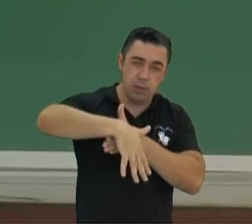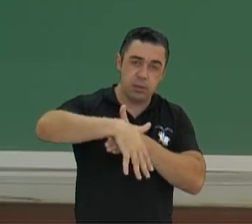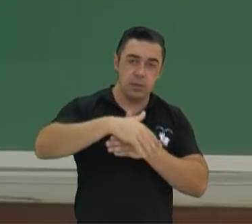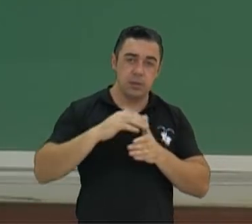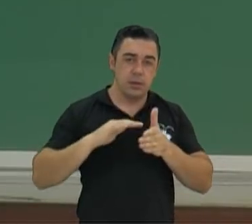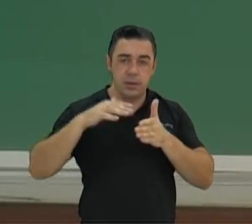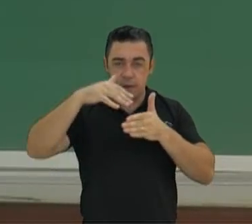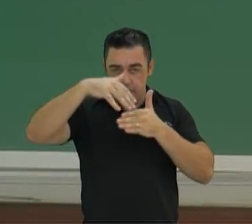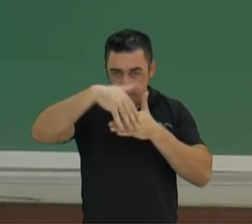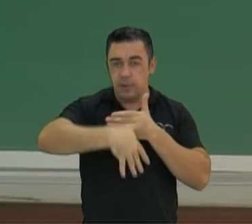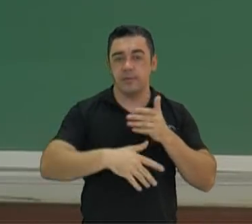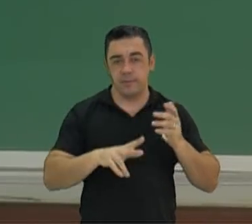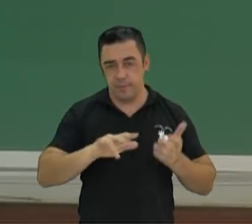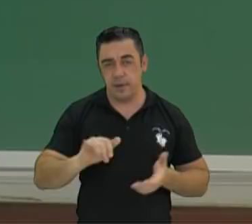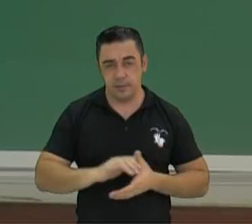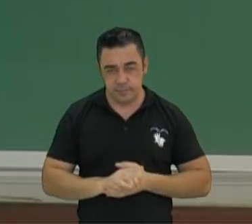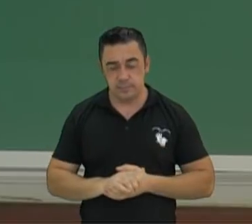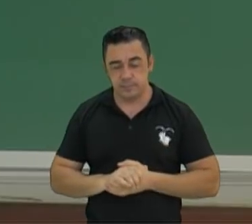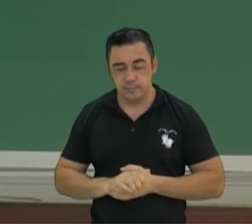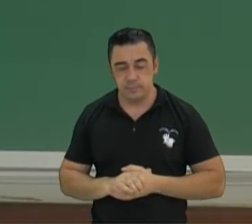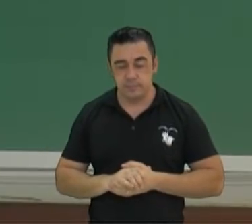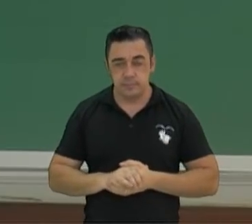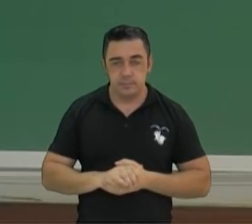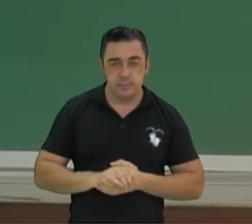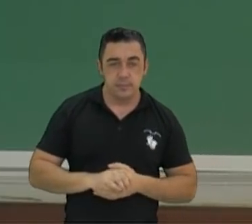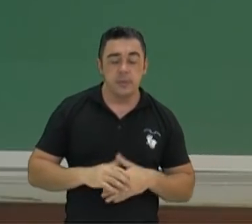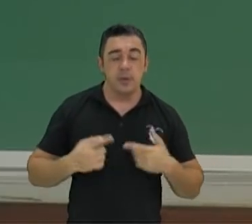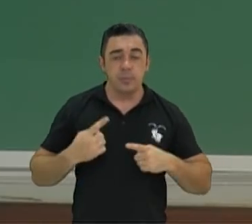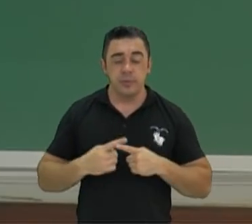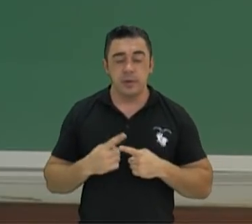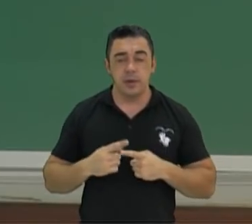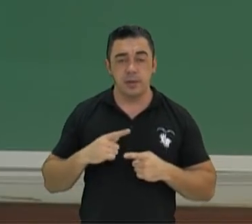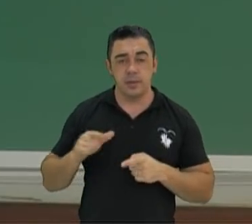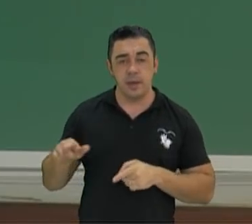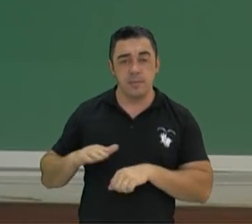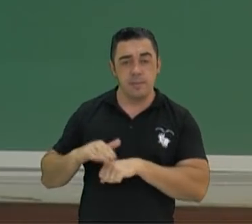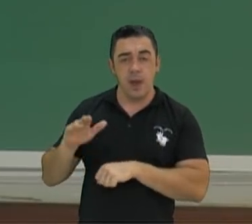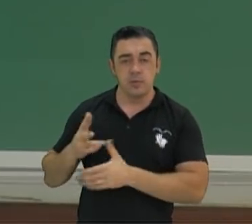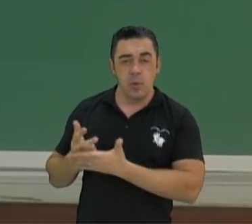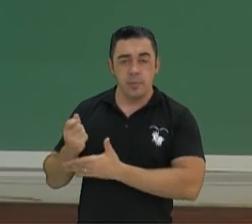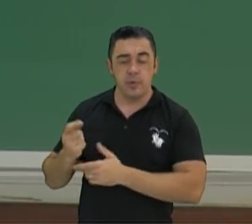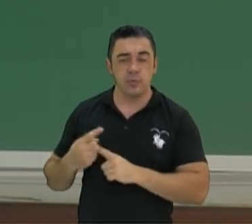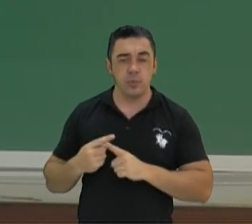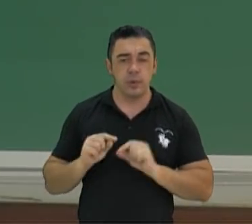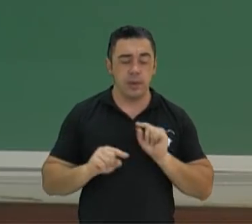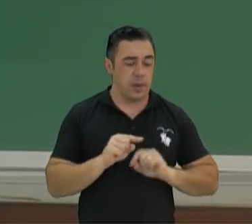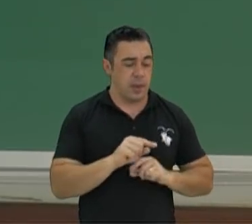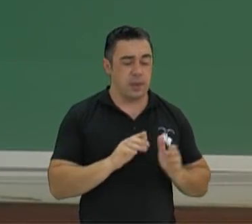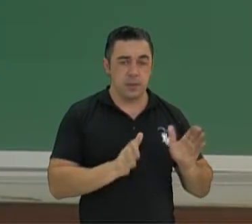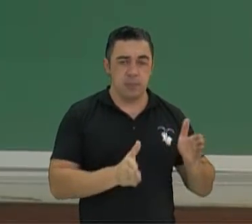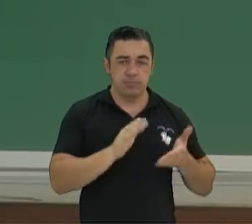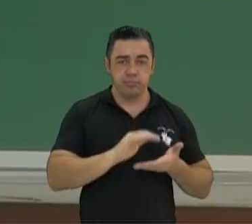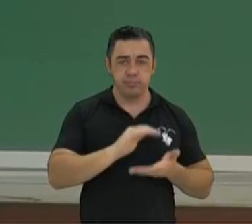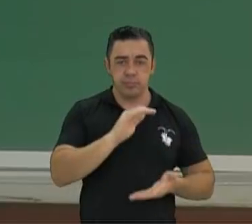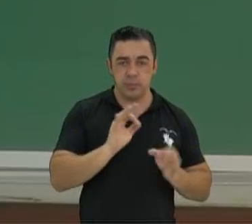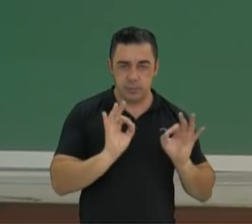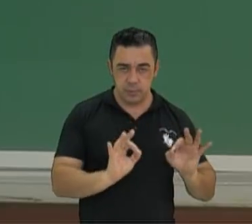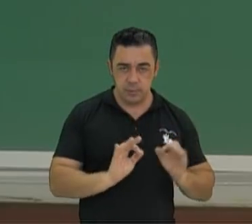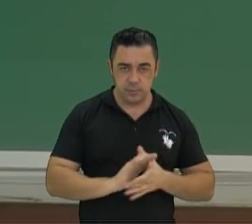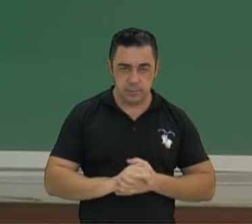no porta-sabonete e irá transbordar, porque ele é maior do que o volume que o porta-sabonete